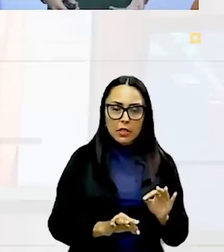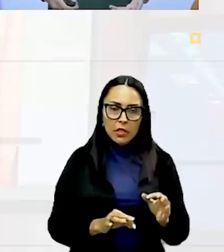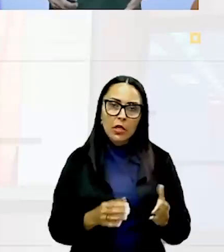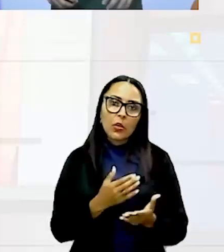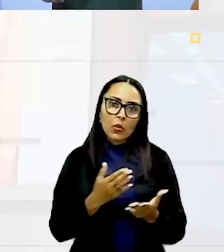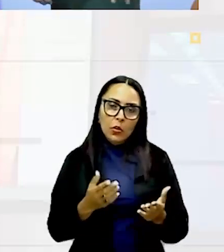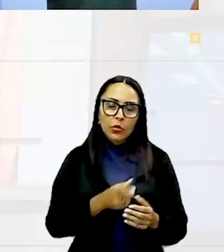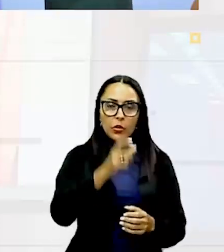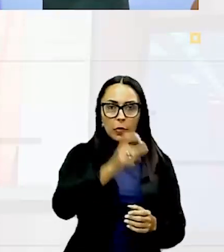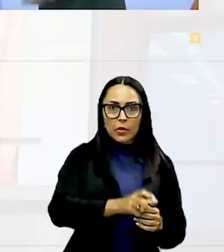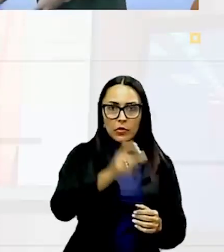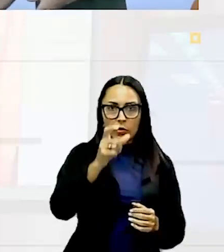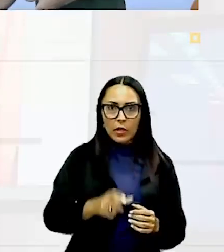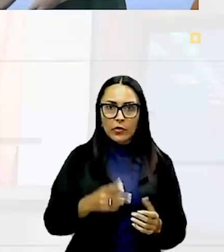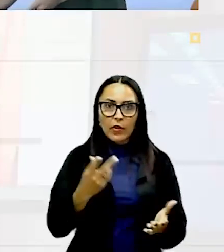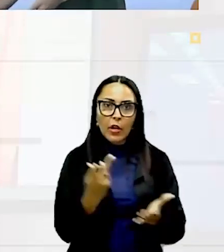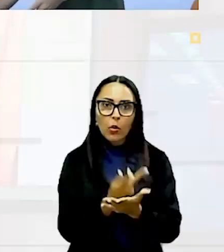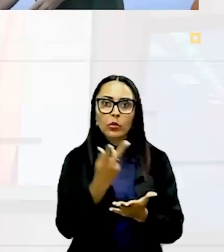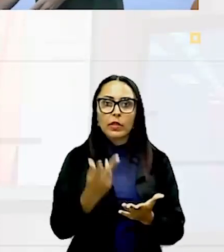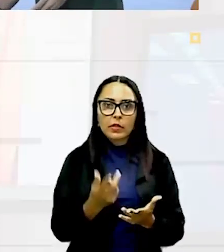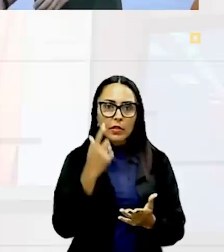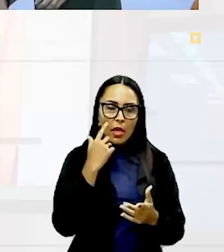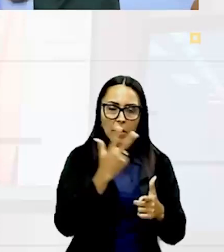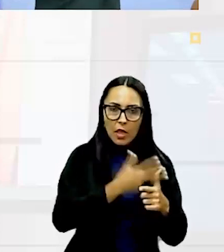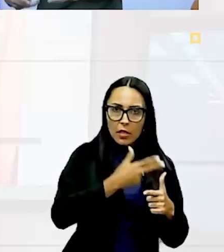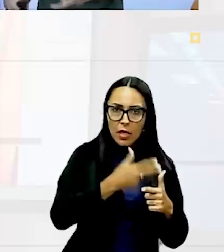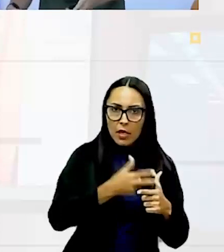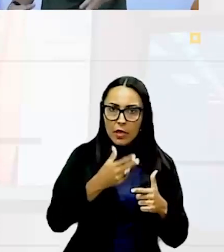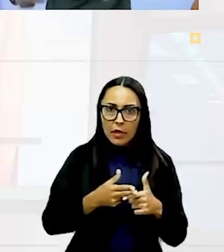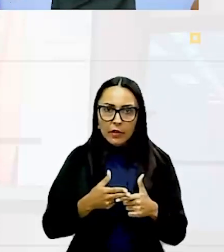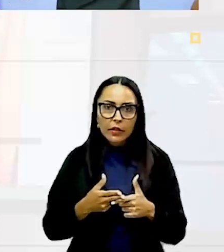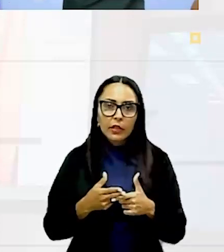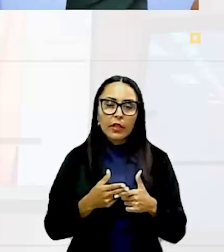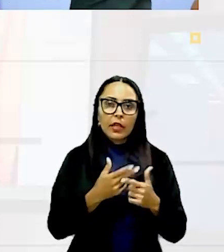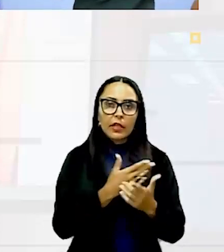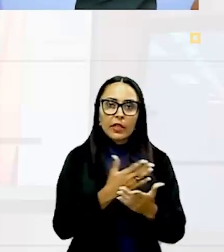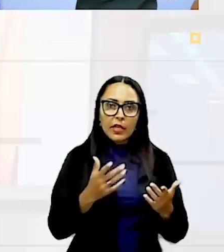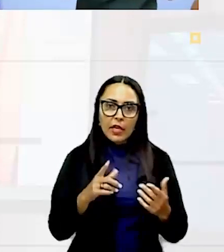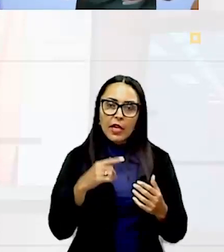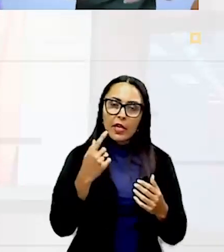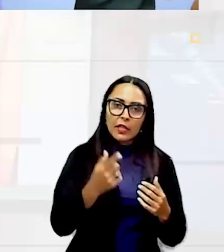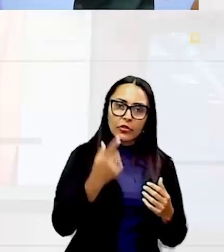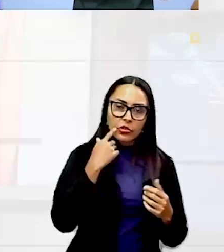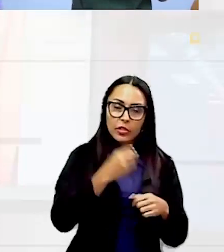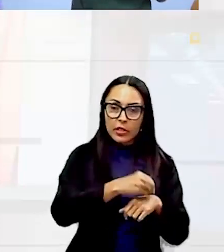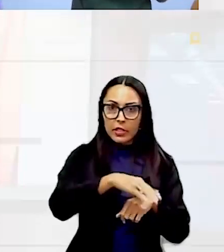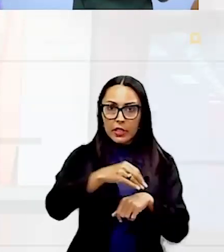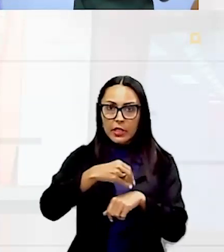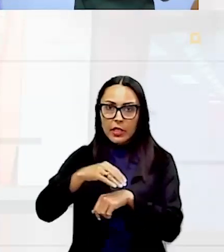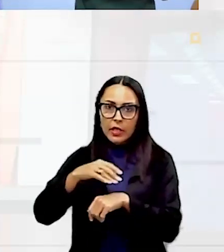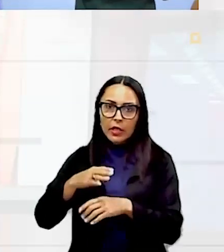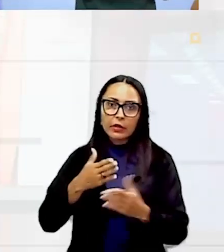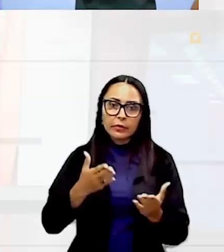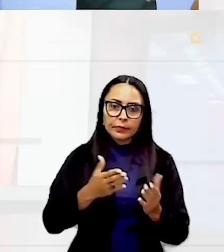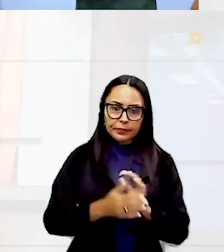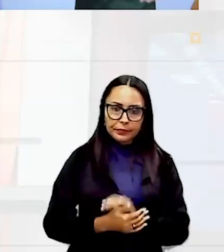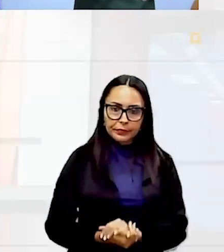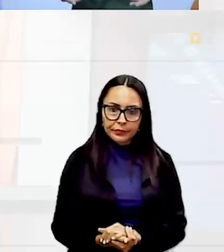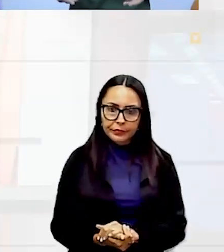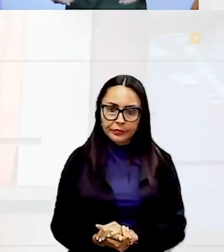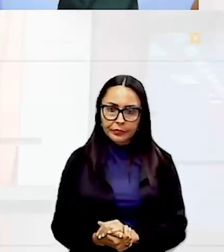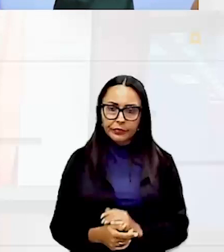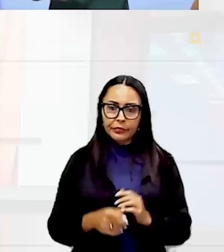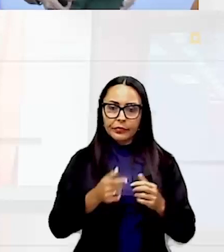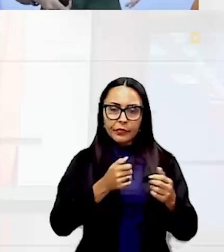vai fazer, do que vai acontecer na cena. Então, são eles que têm eles ditam o que vai acontecer. E